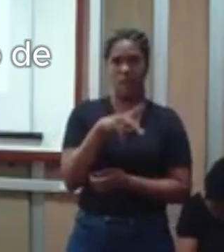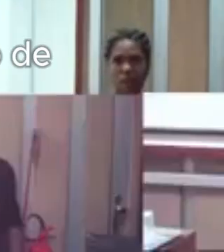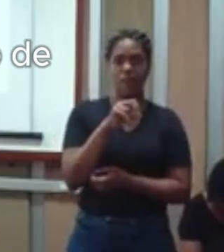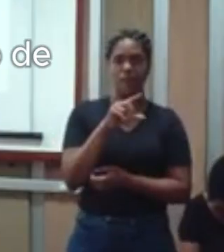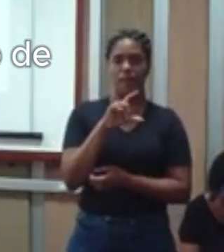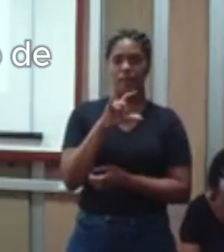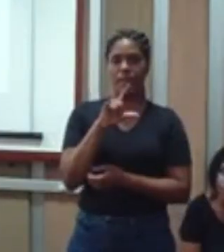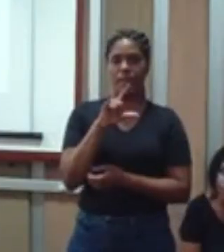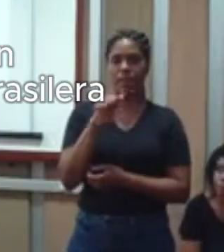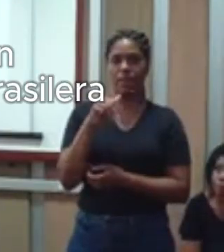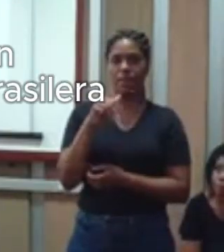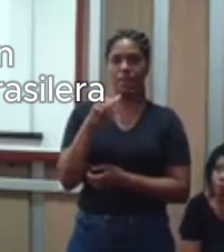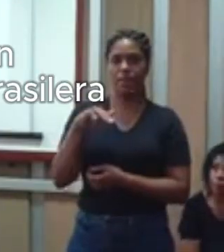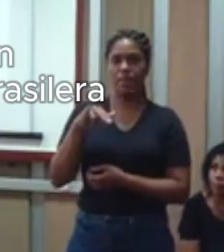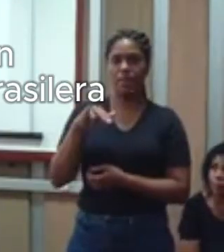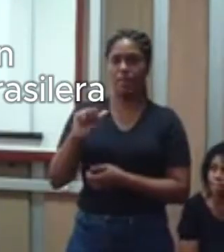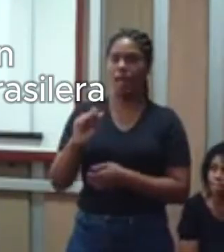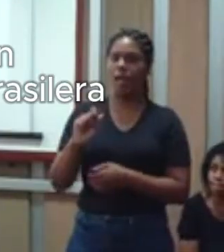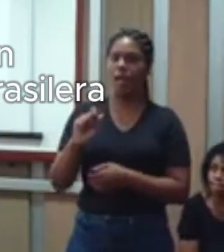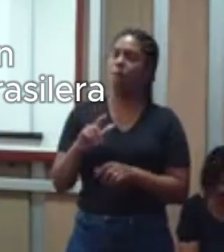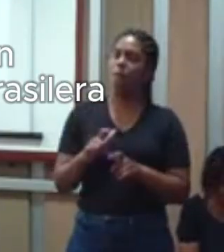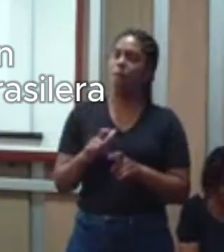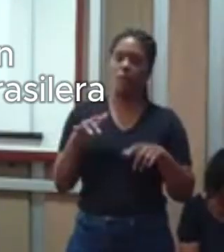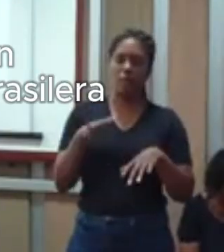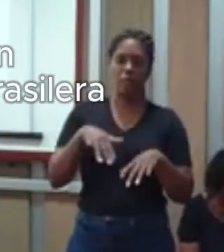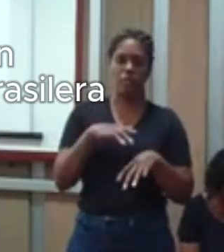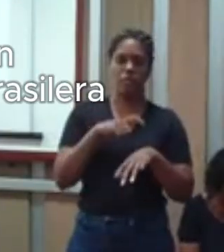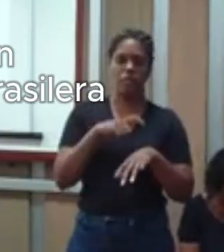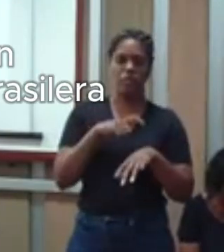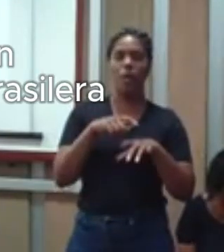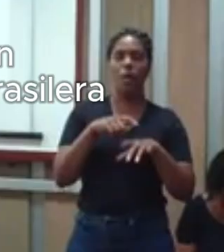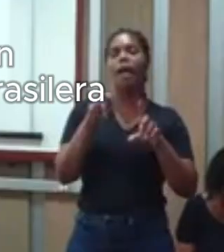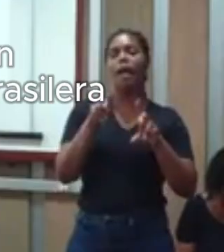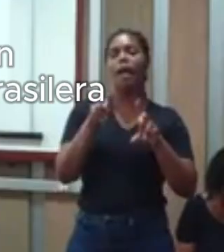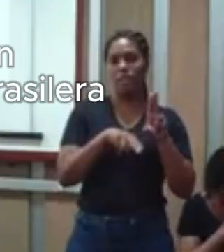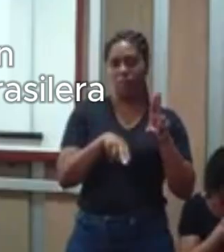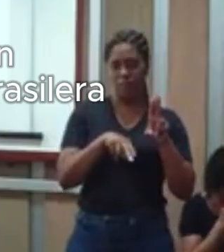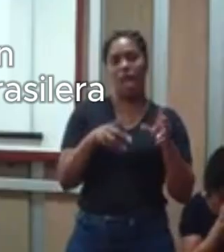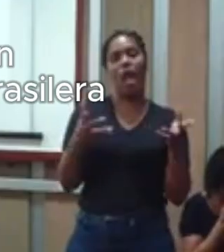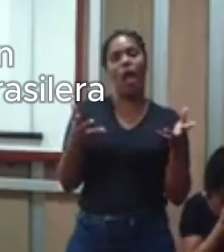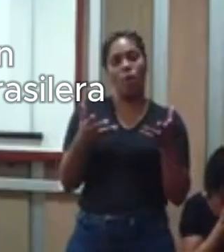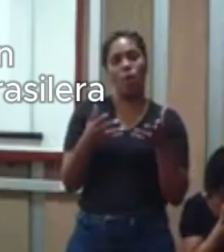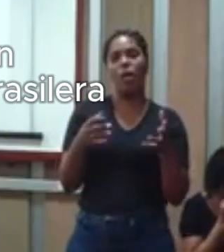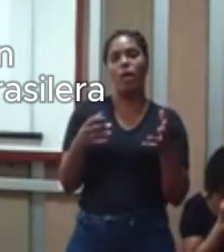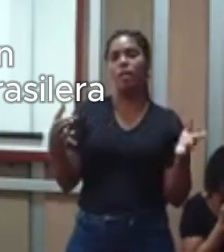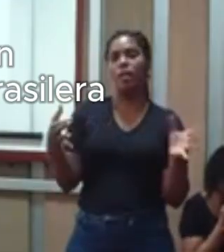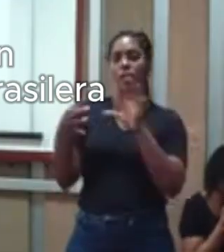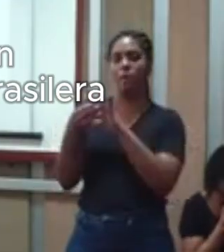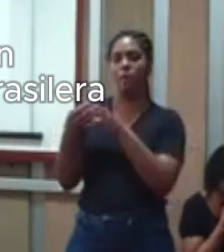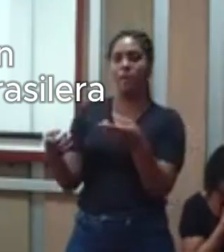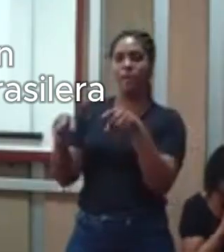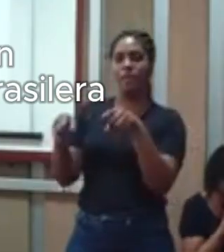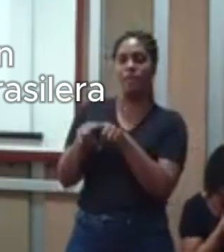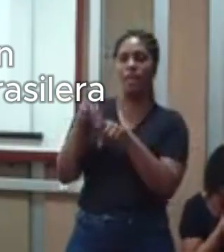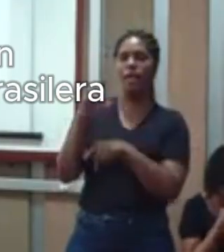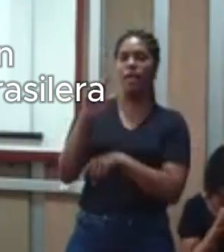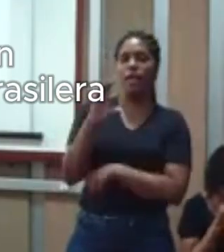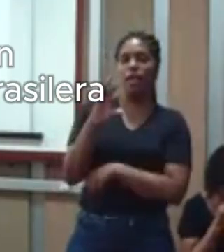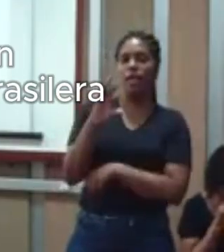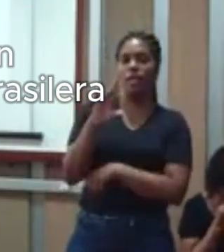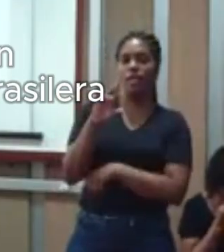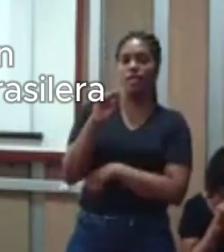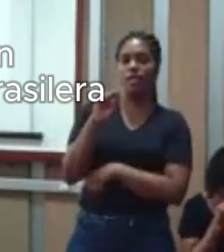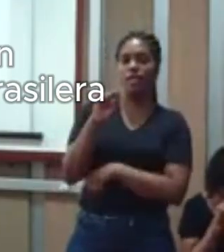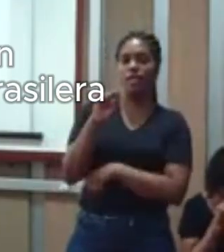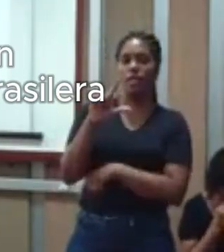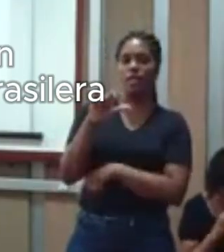maior parte do tempo na UFRJ, e hoje o UFRJ em parceria com a Cristália, que é uma empresa farmacêutica